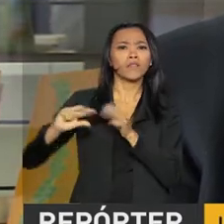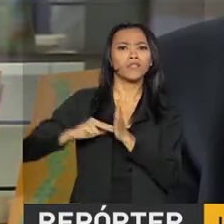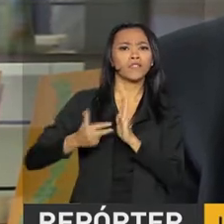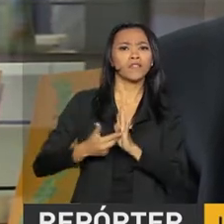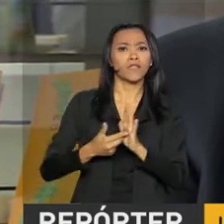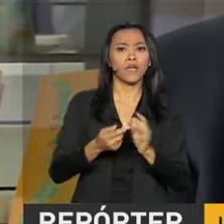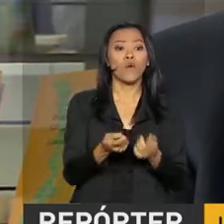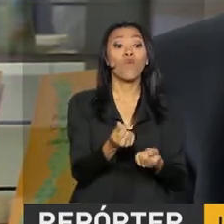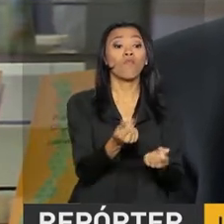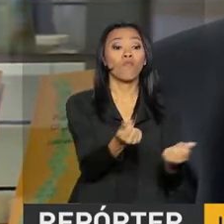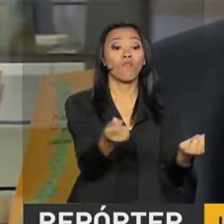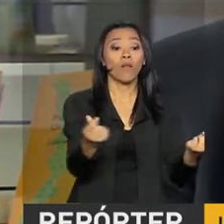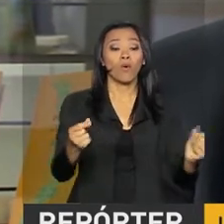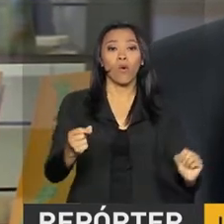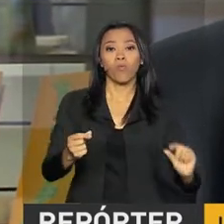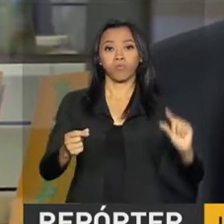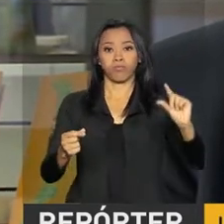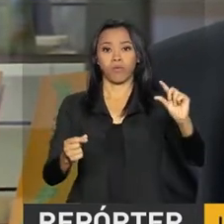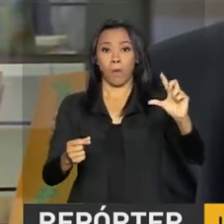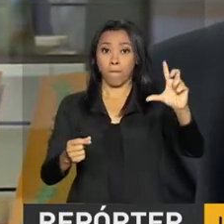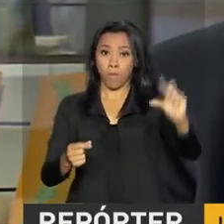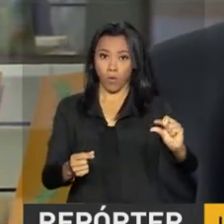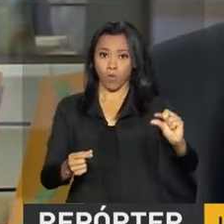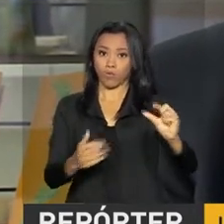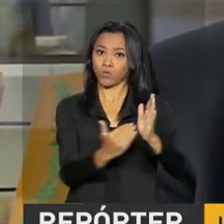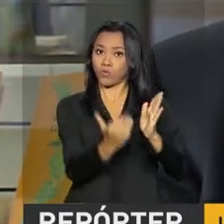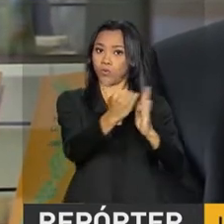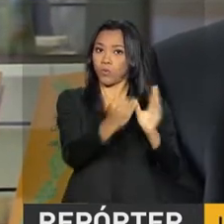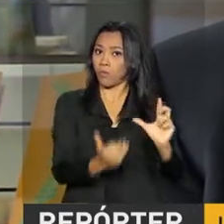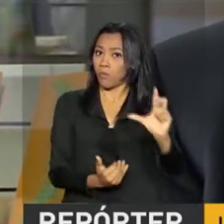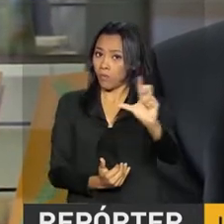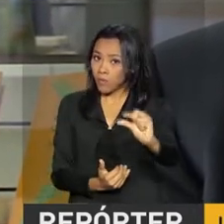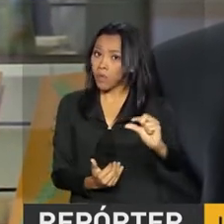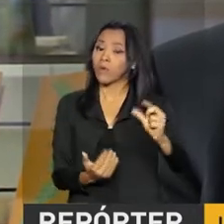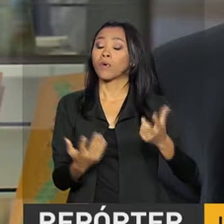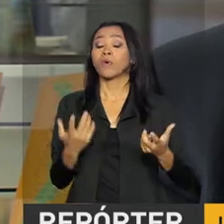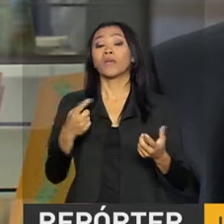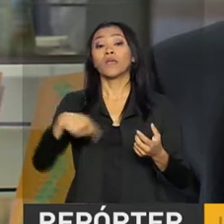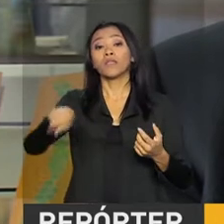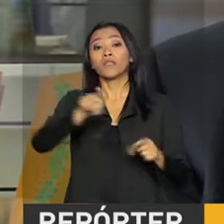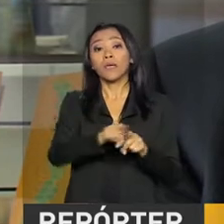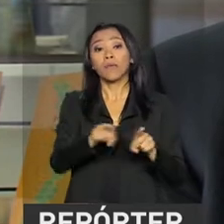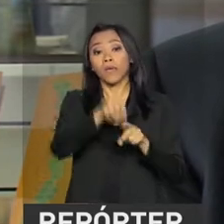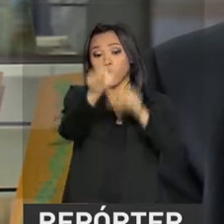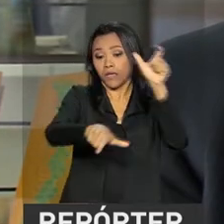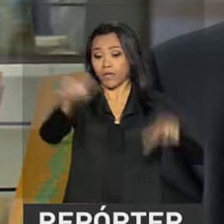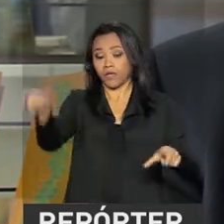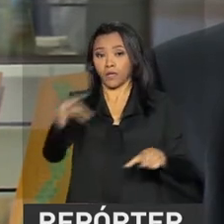significa que o poder de compra do salário do trabalhador que teve seu reajuste